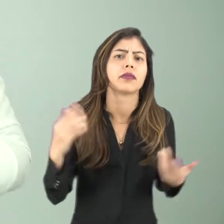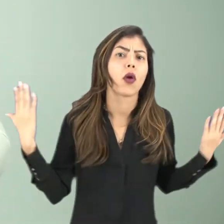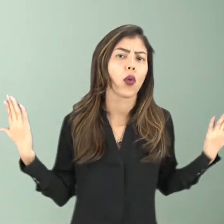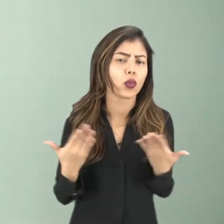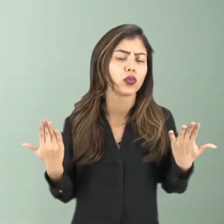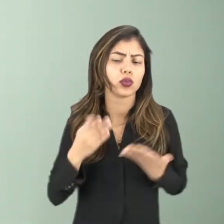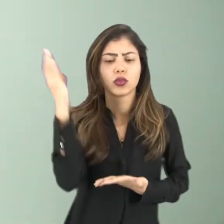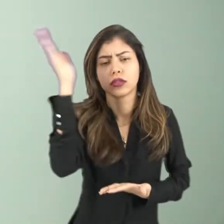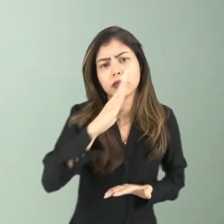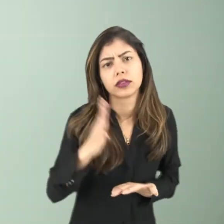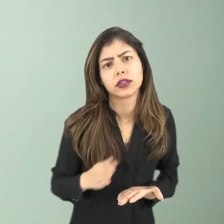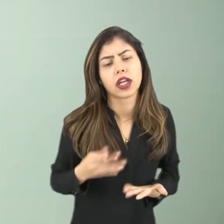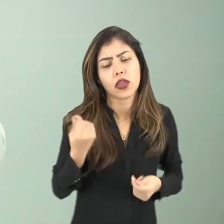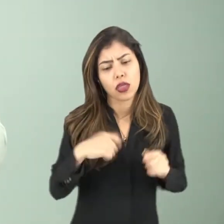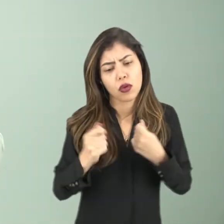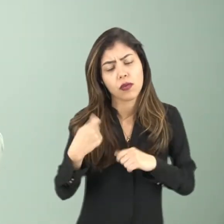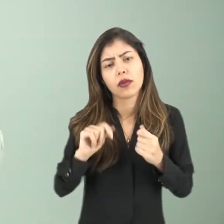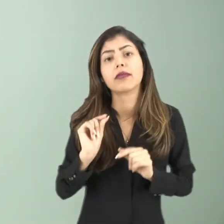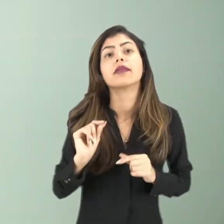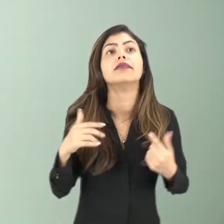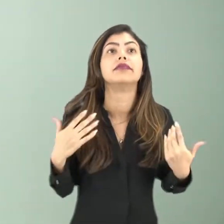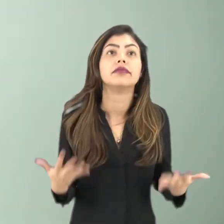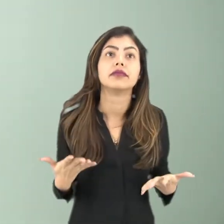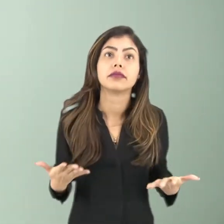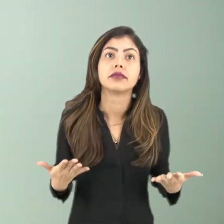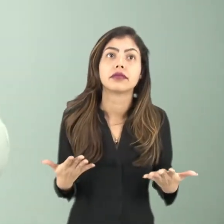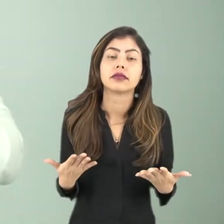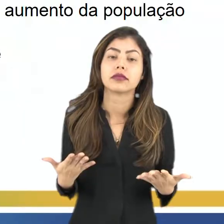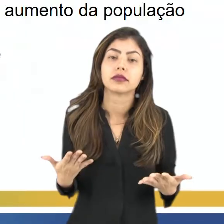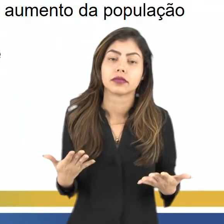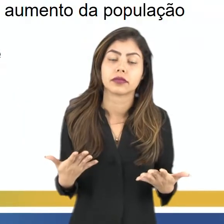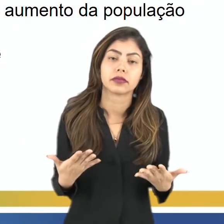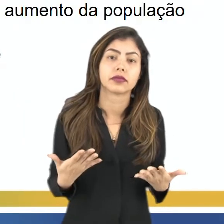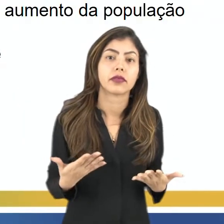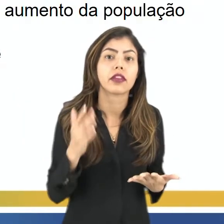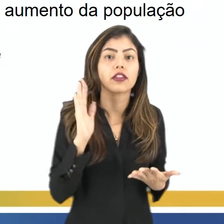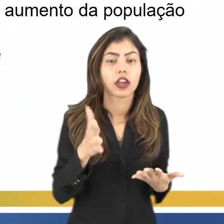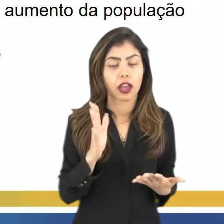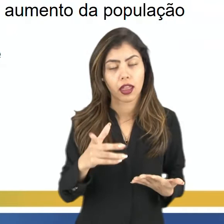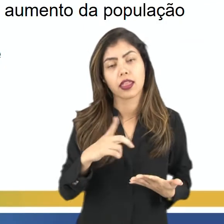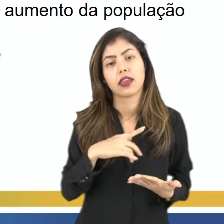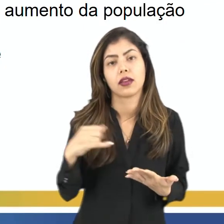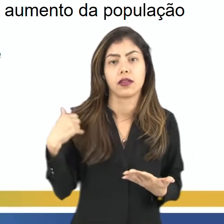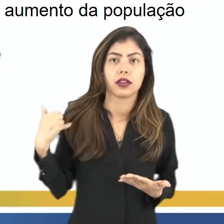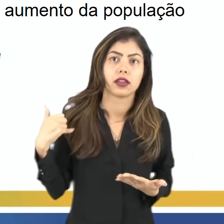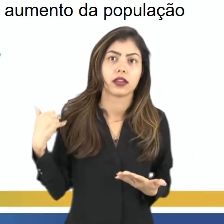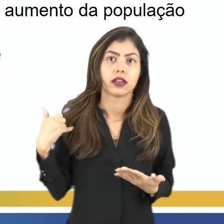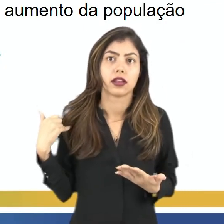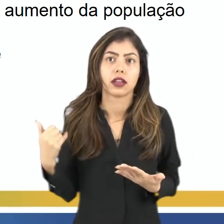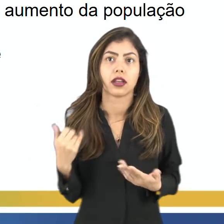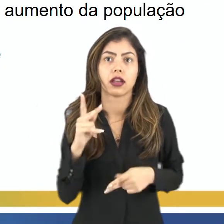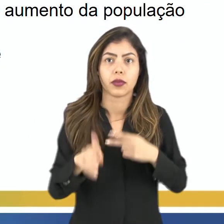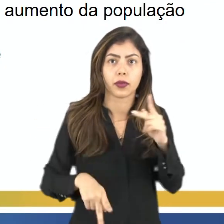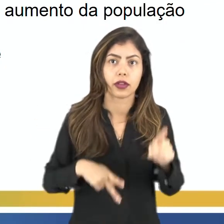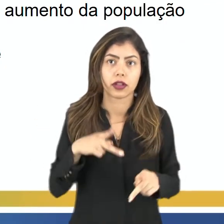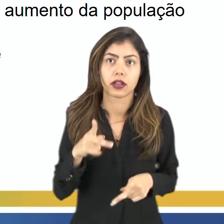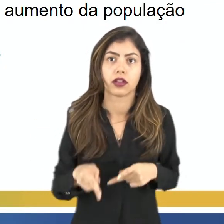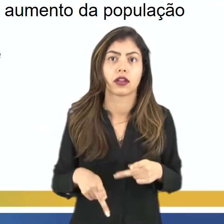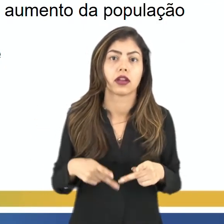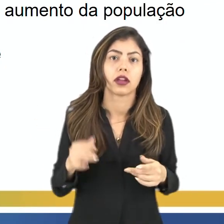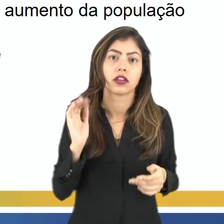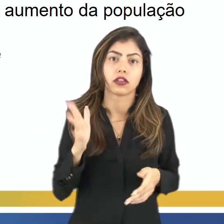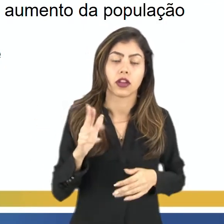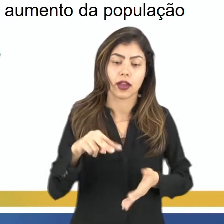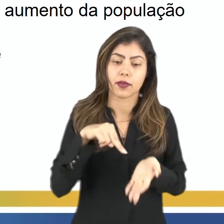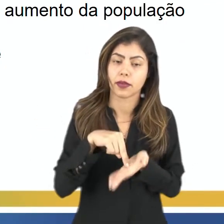são os ativos hoje do Brasil a nível econômico? Tá? Aqueles que têm uma idade de